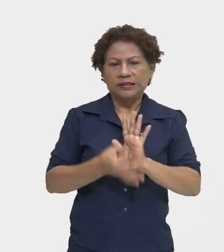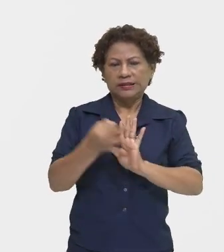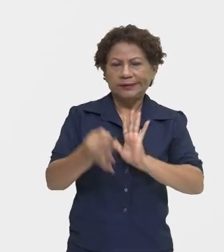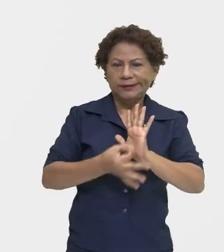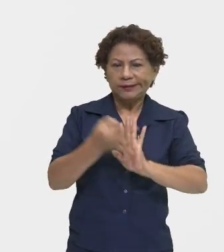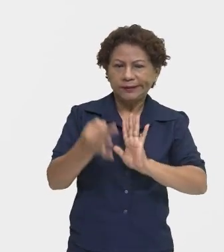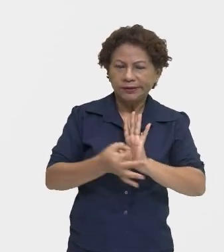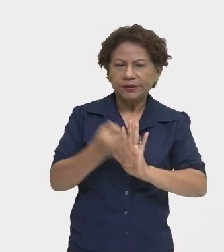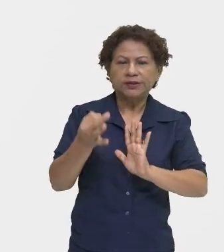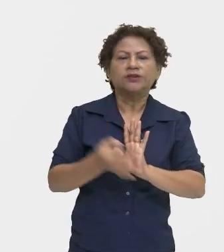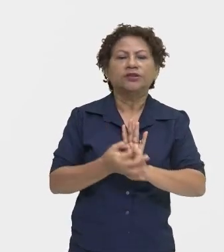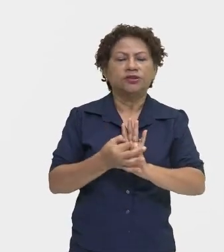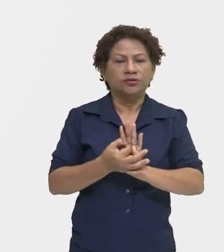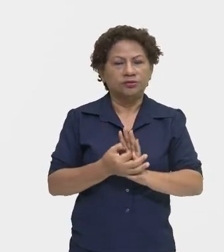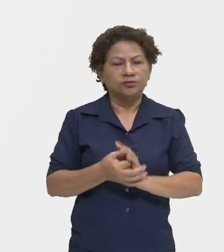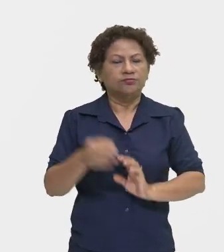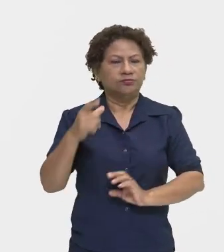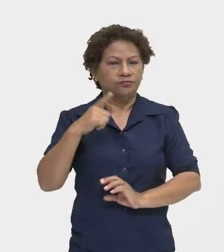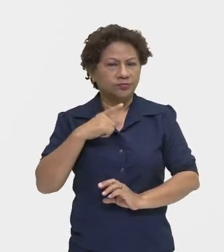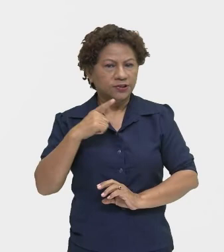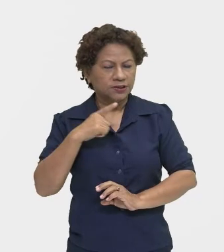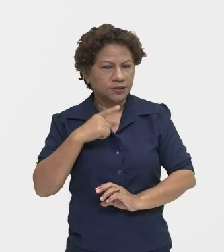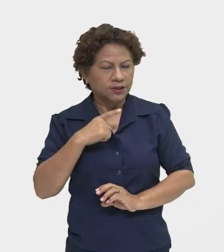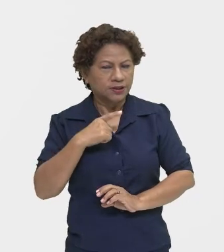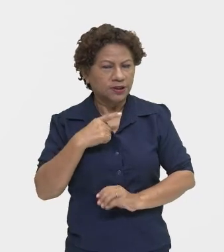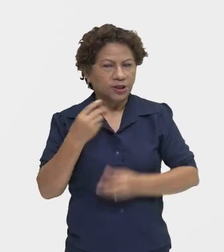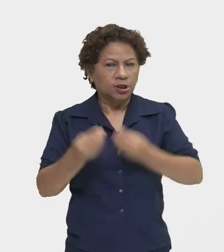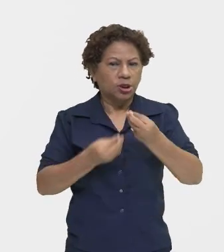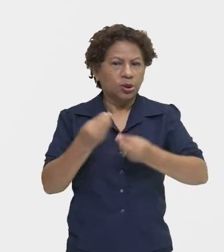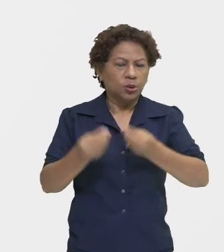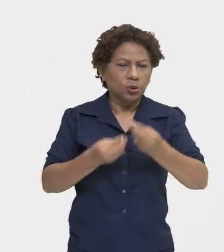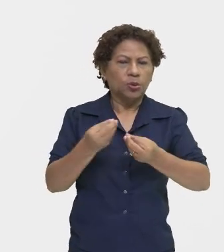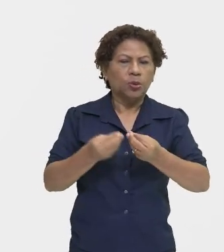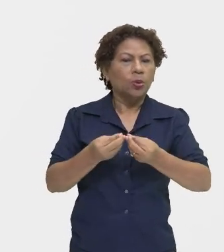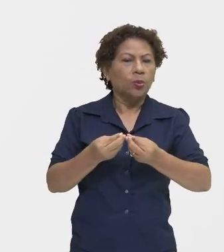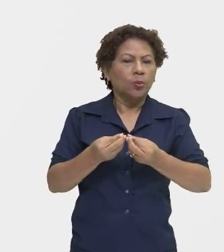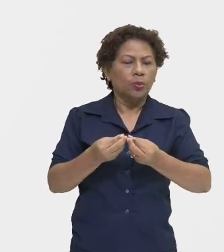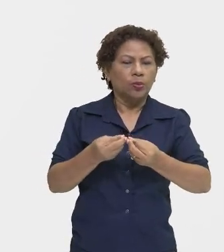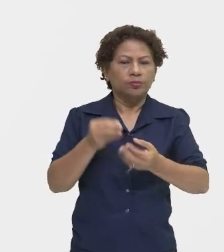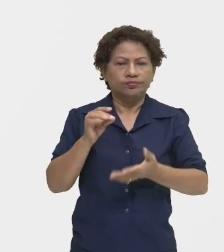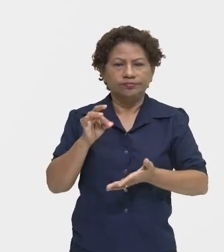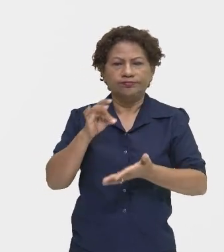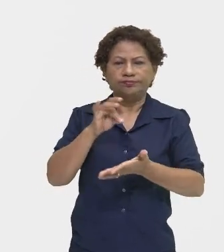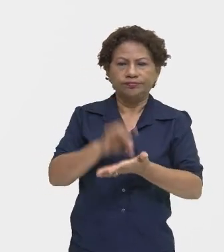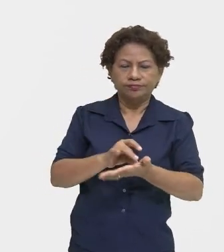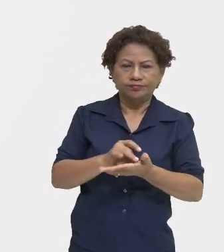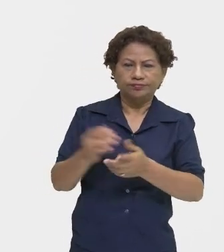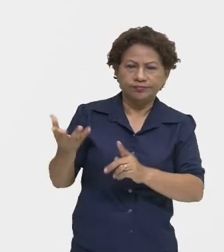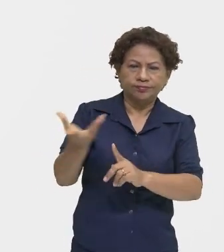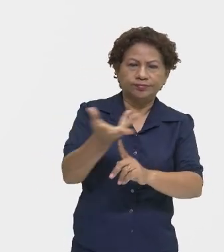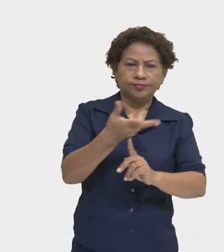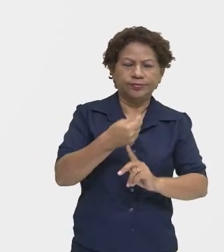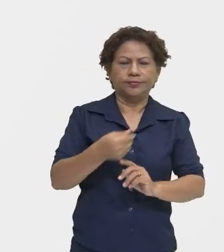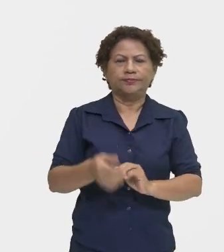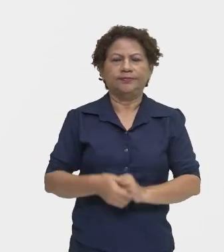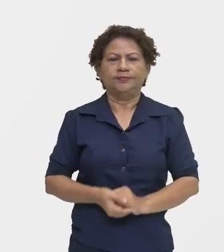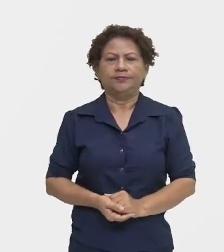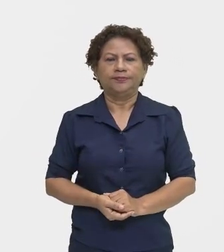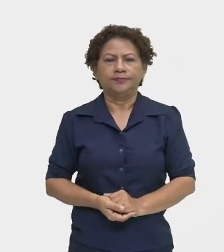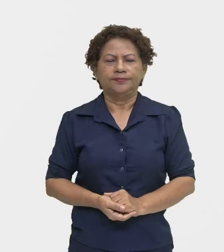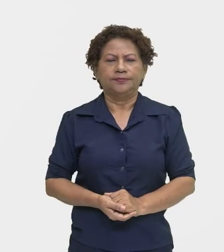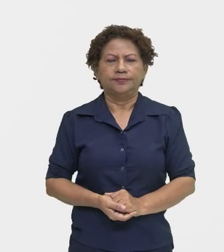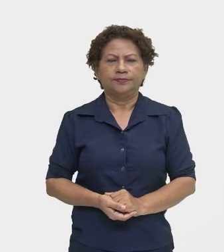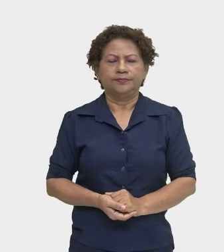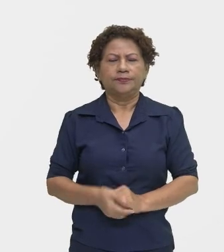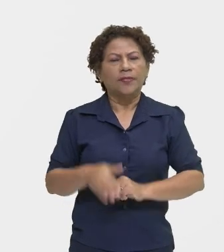aos temas são concebidos como simples motivos que justificam a realização da pintura. E